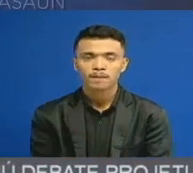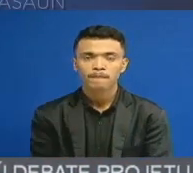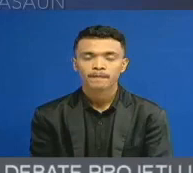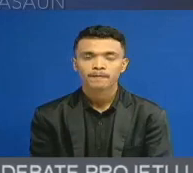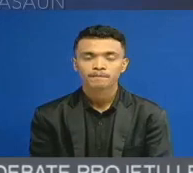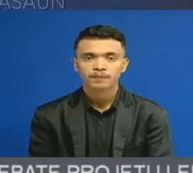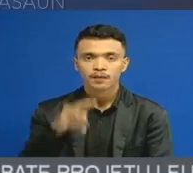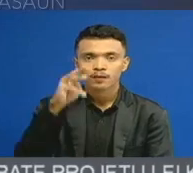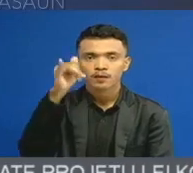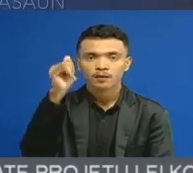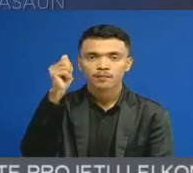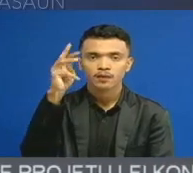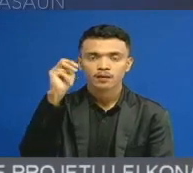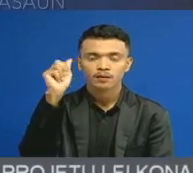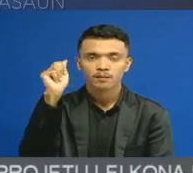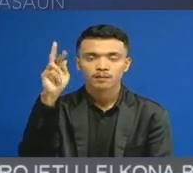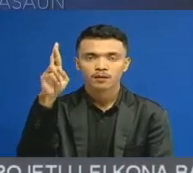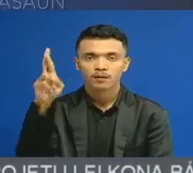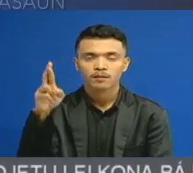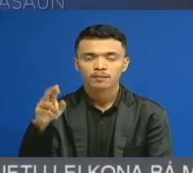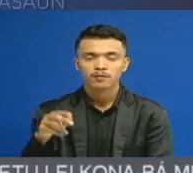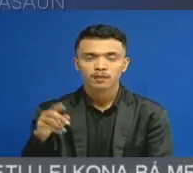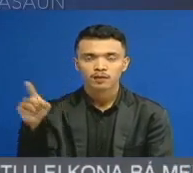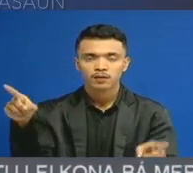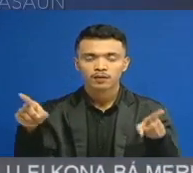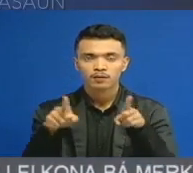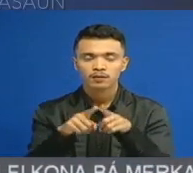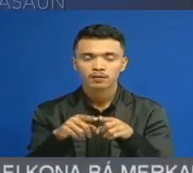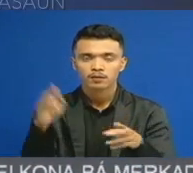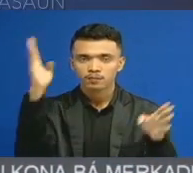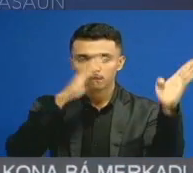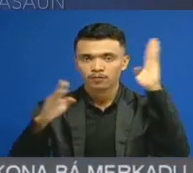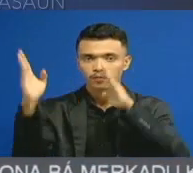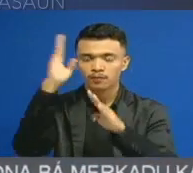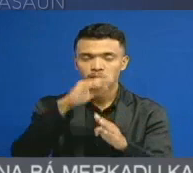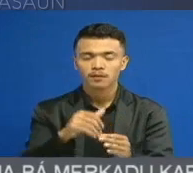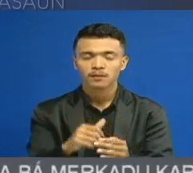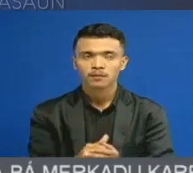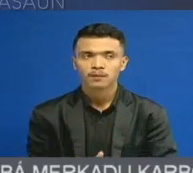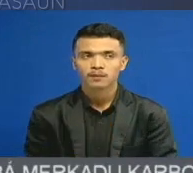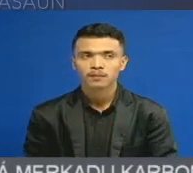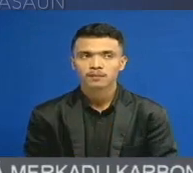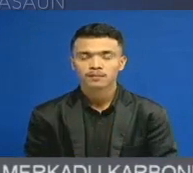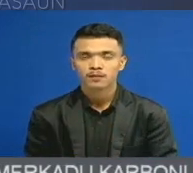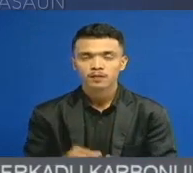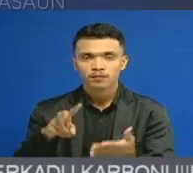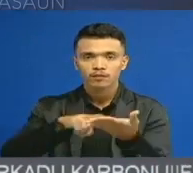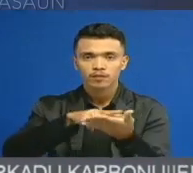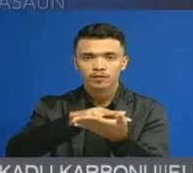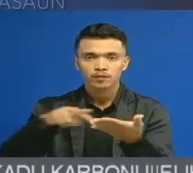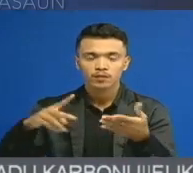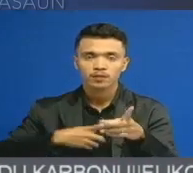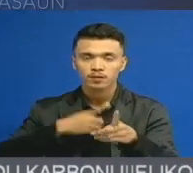ya Myanmar mas ya problem étnico Rohingya Então, o problema é, então, a situação não é viola saída, viola